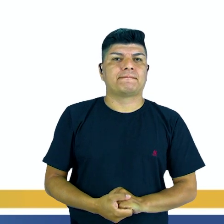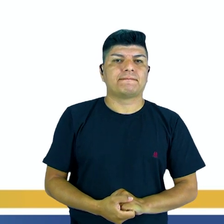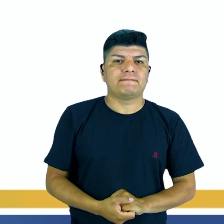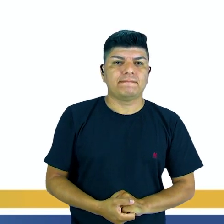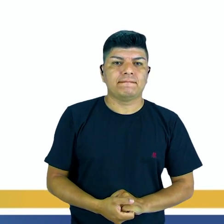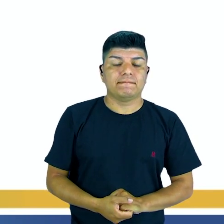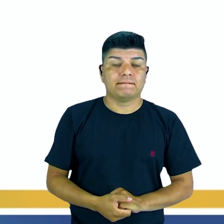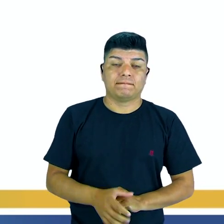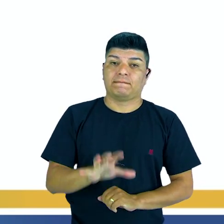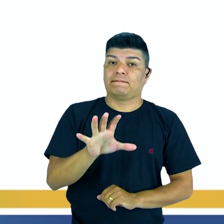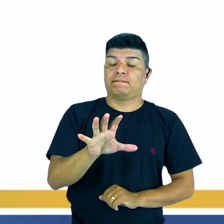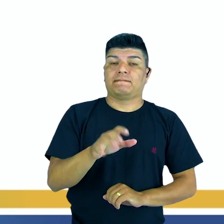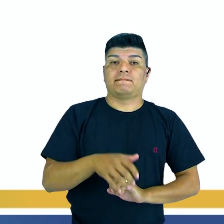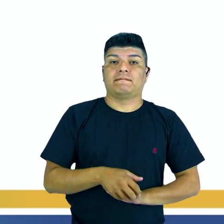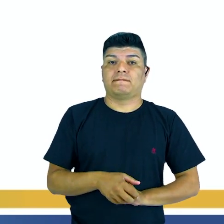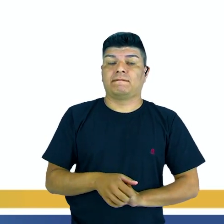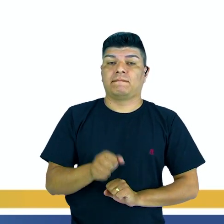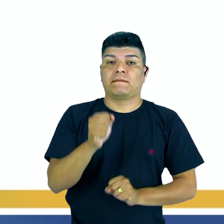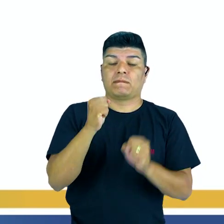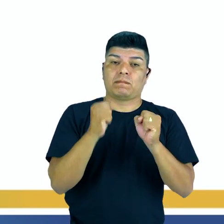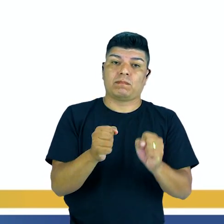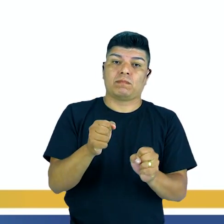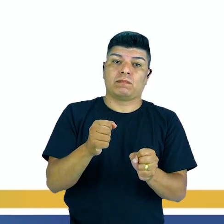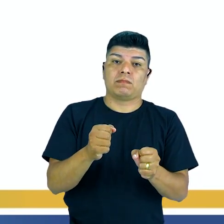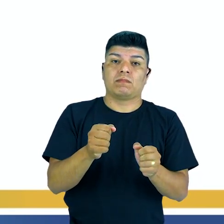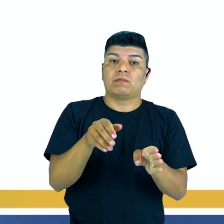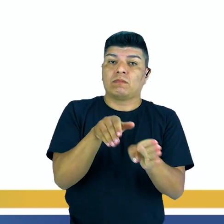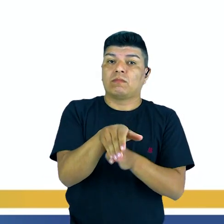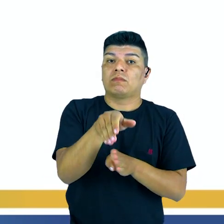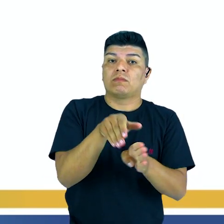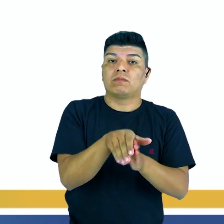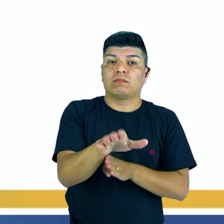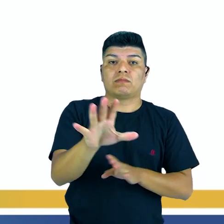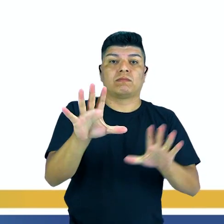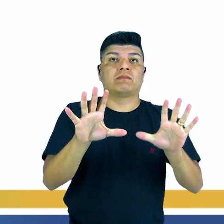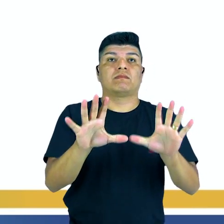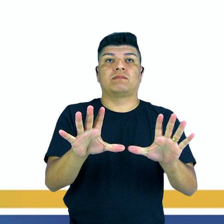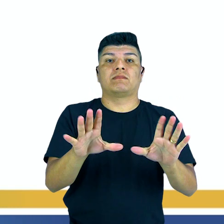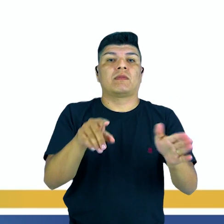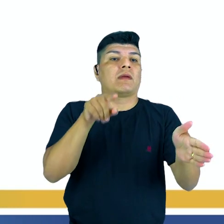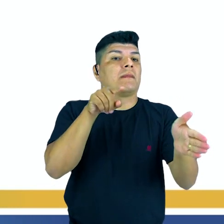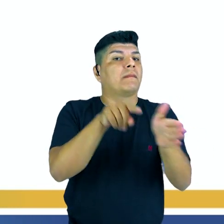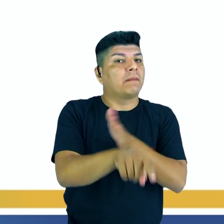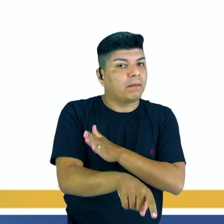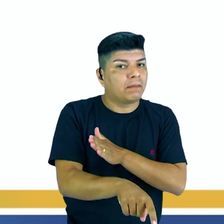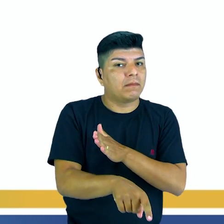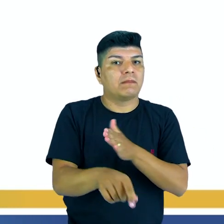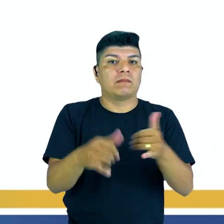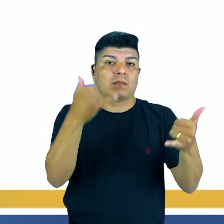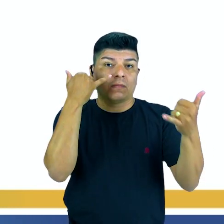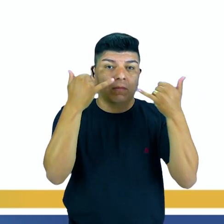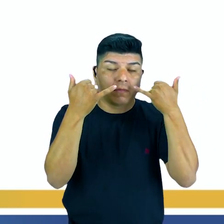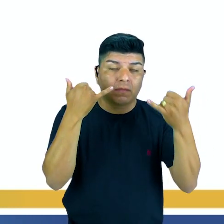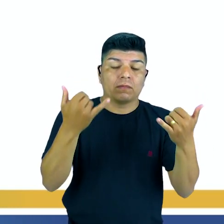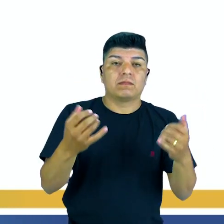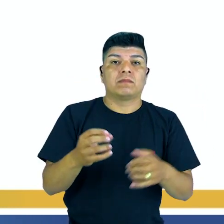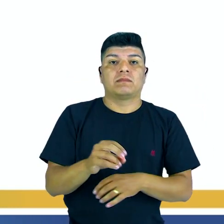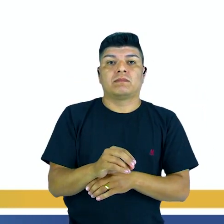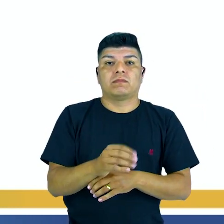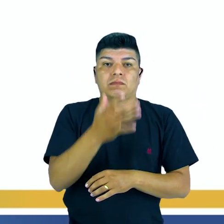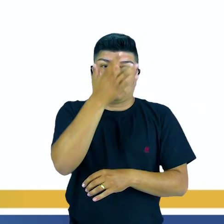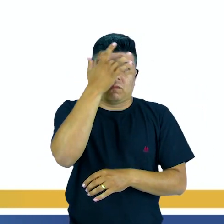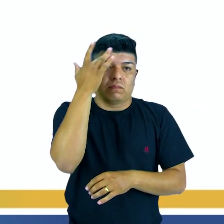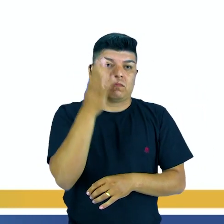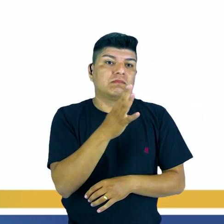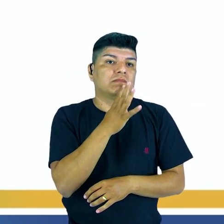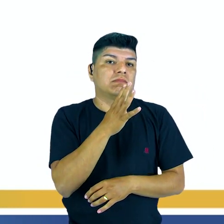Nesses casos, gente, tá, podemos nos orientar das seguintes maneiras, tá? Perguntando informações a alguém que